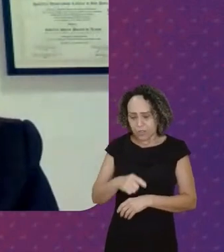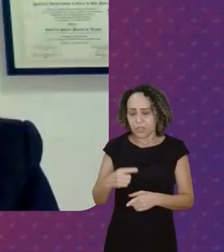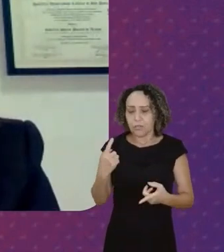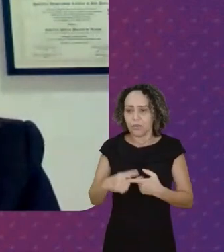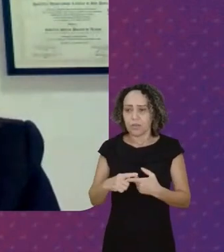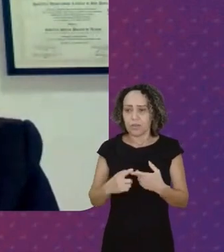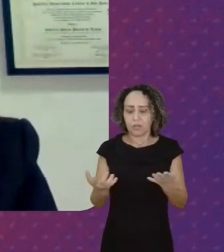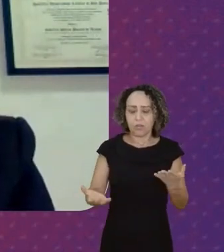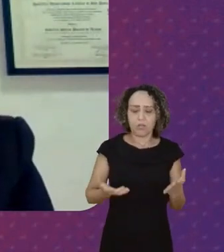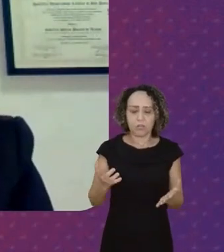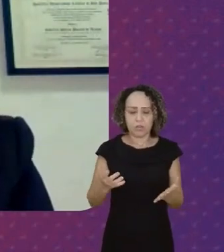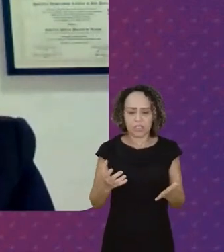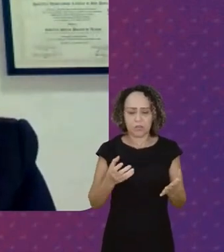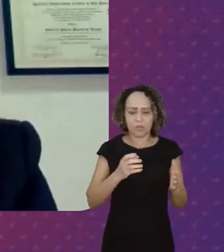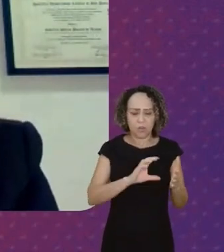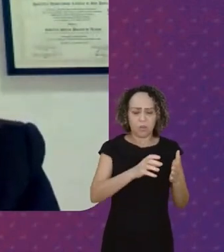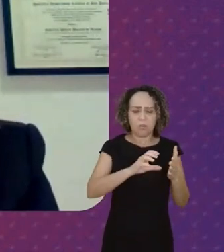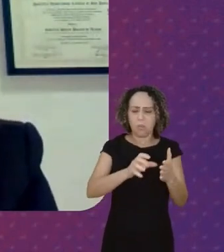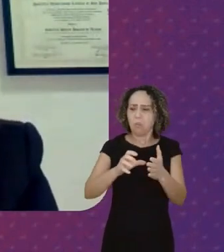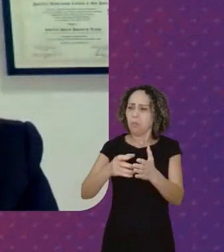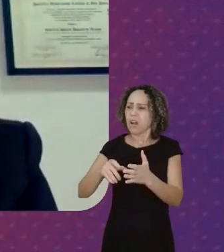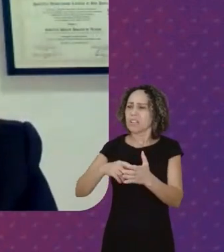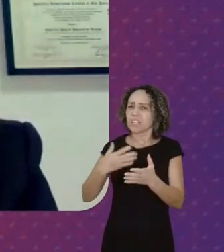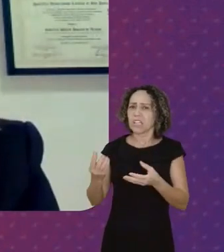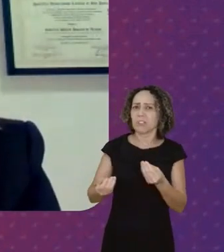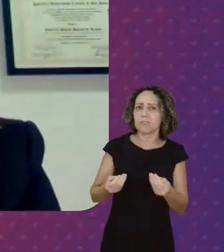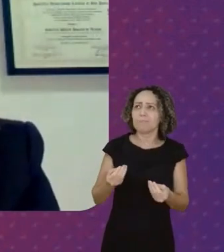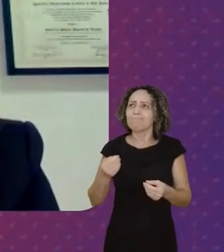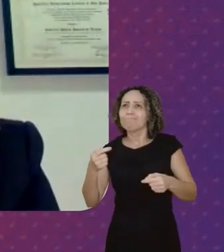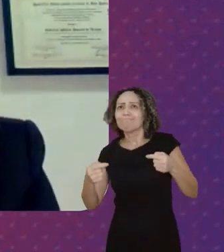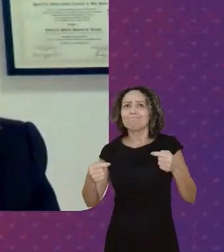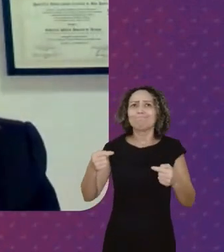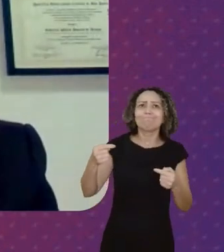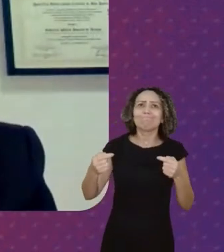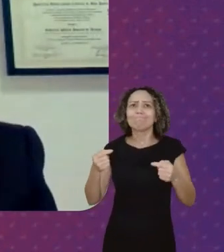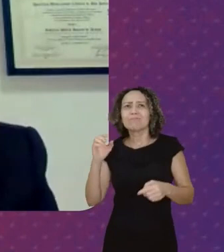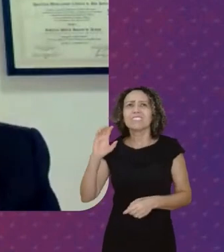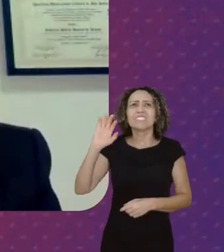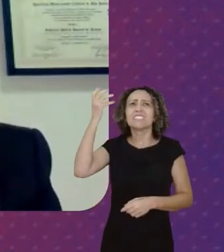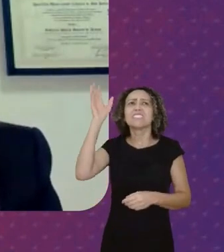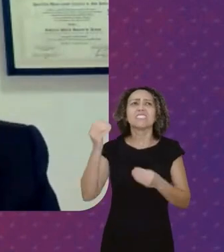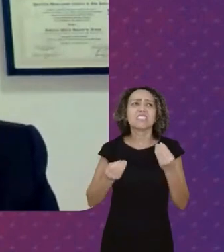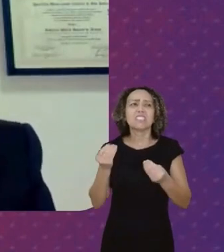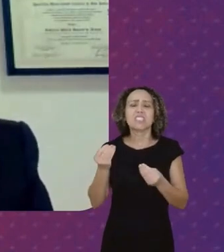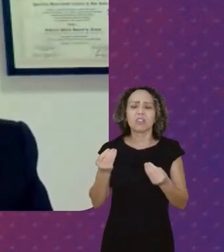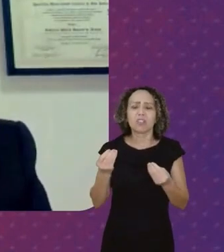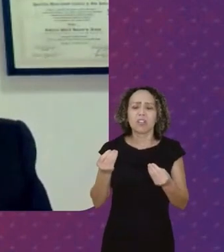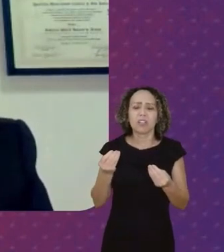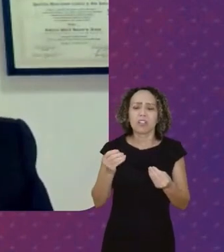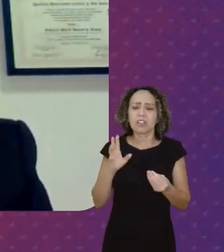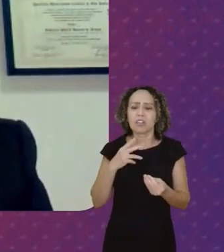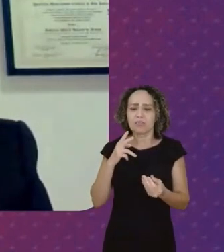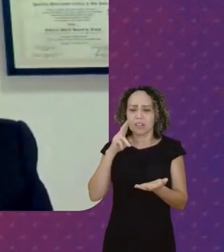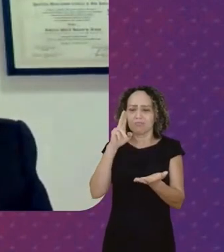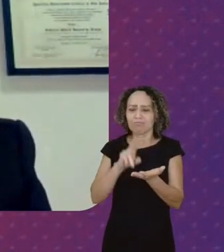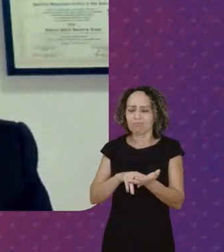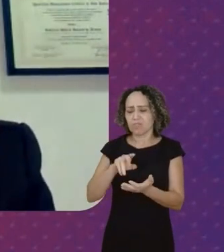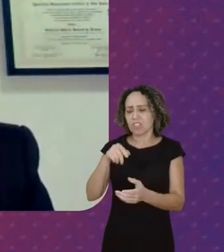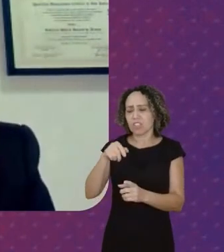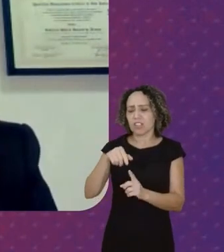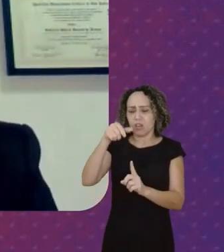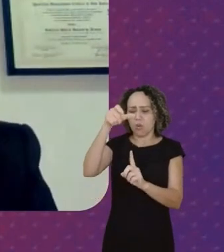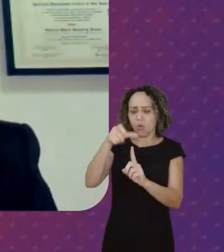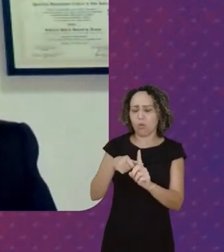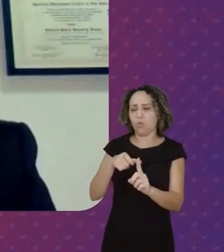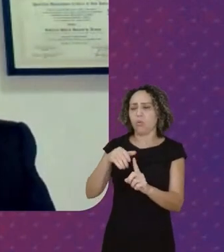para decidirem quem vai federar ou não, quem vai se unir ou não, né? E como é que funciona, né? Sob o ponto de vista burocrático.